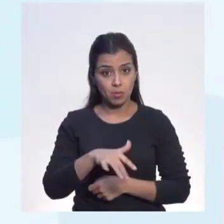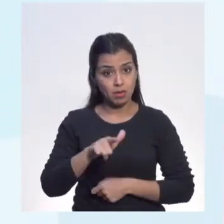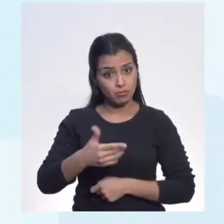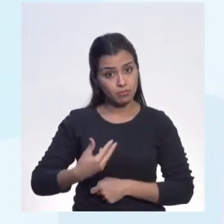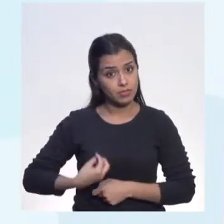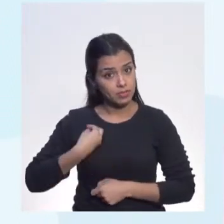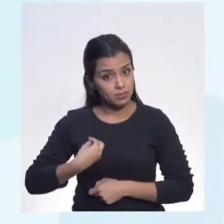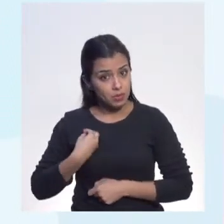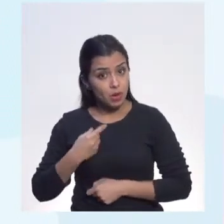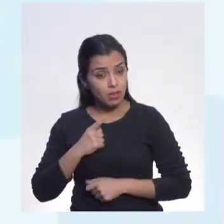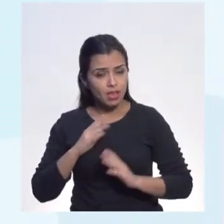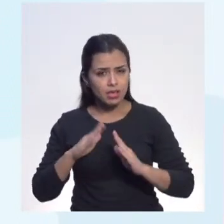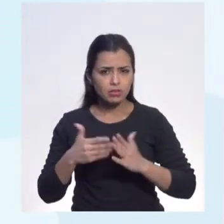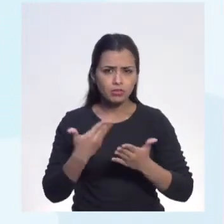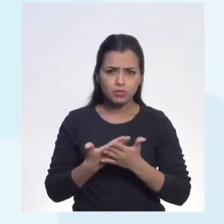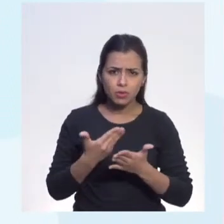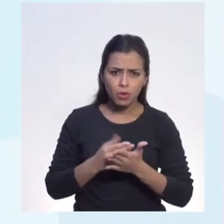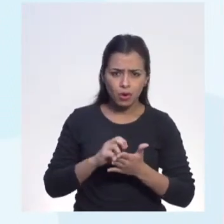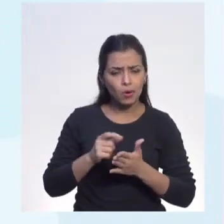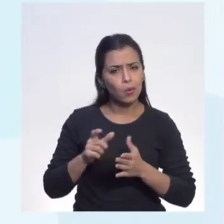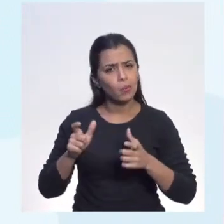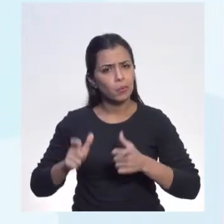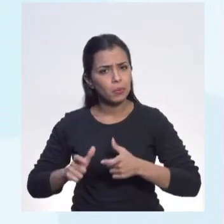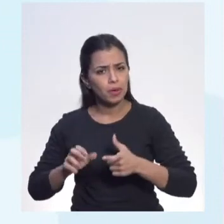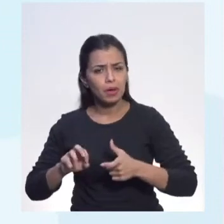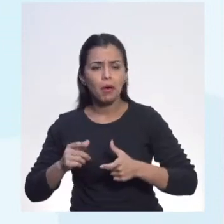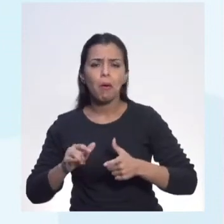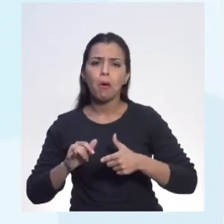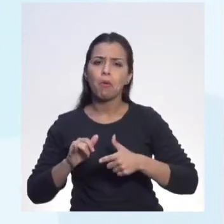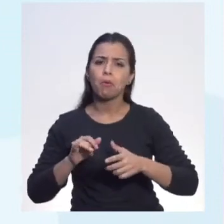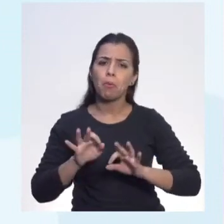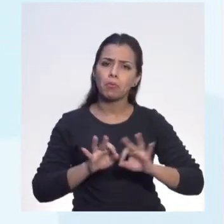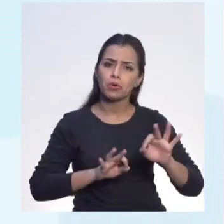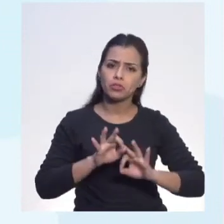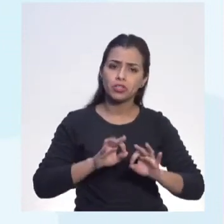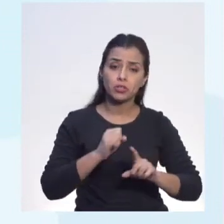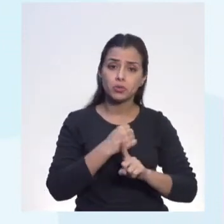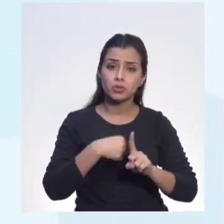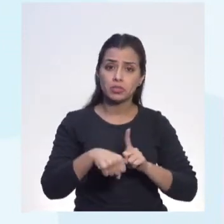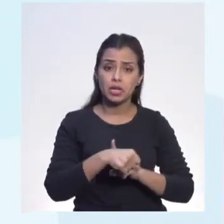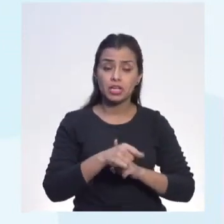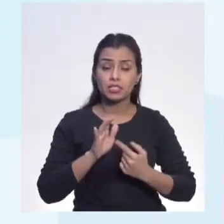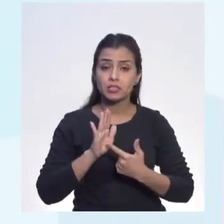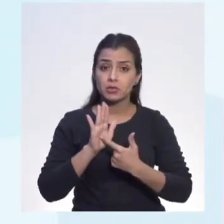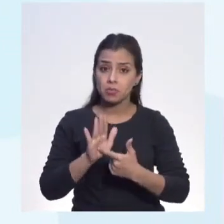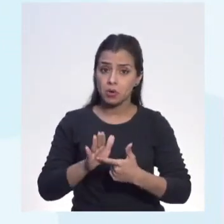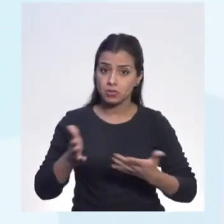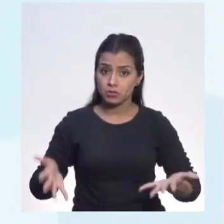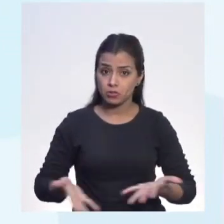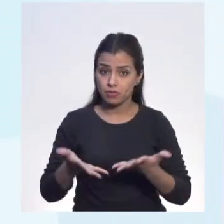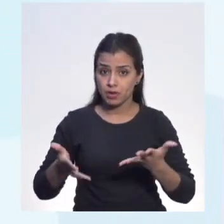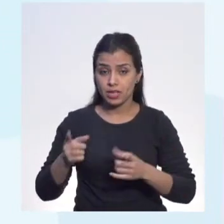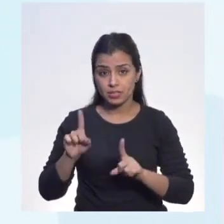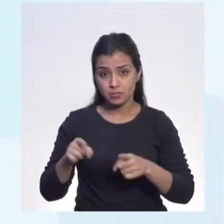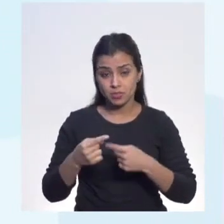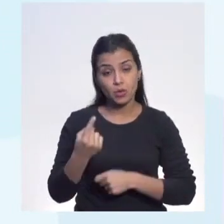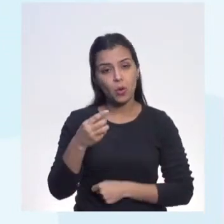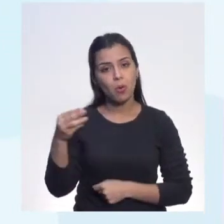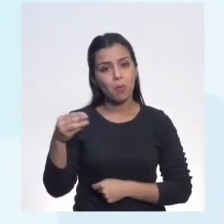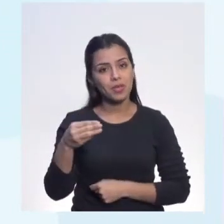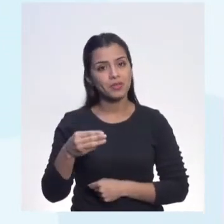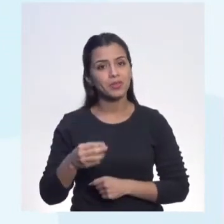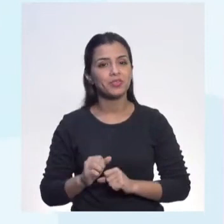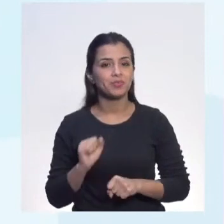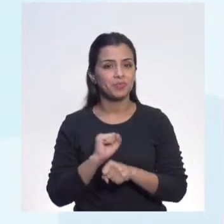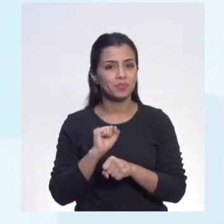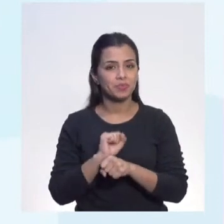existem escolas, conservatórios, projetos sociais ou faculdades que oferecem cursos de formação na área musical? Escrevam para nós em um minutinho pelo chat. A